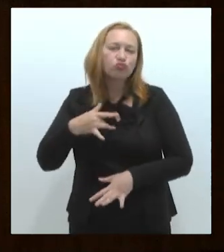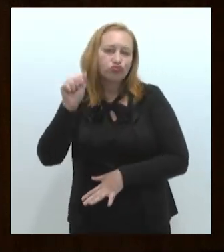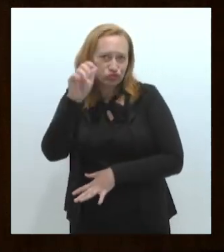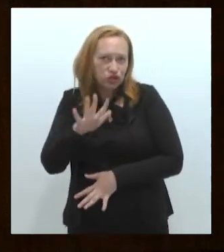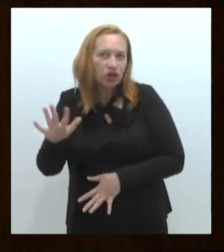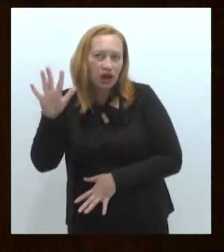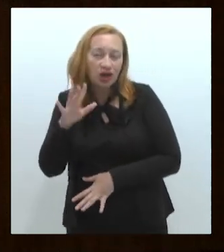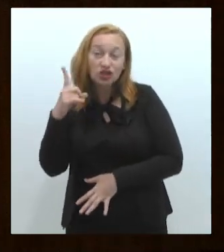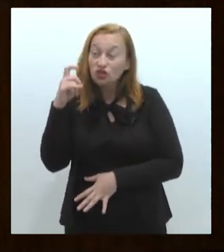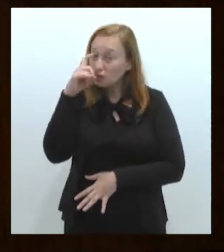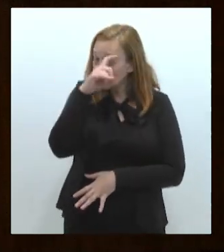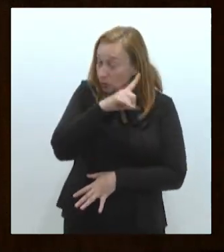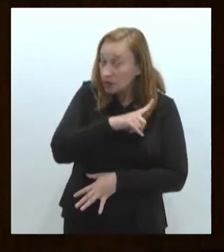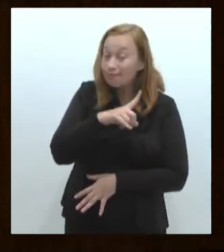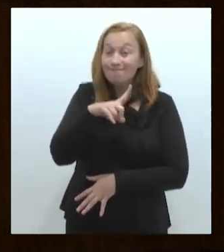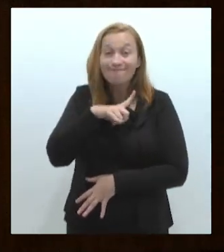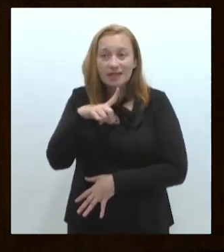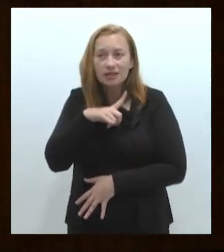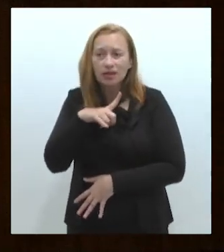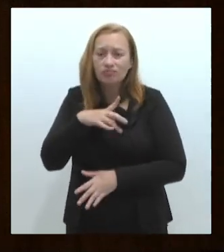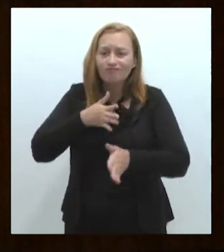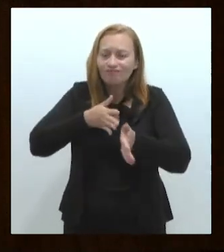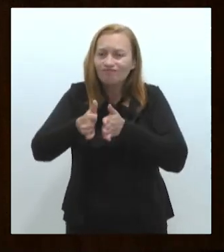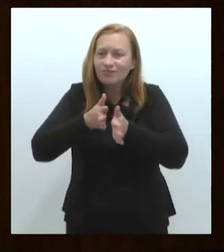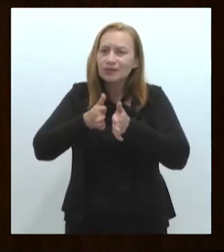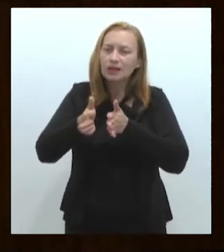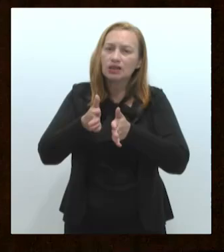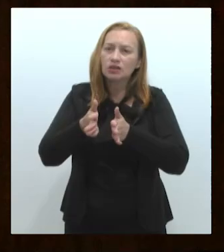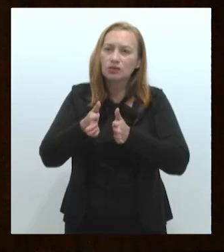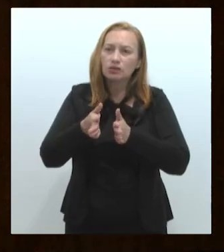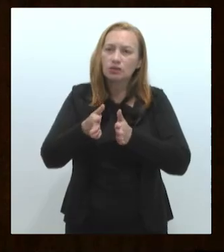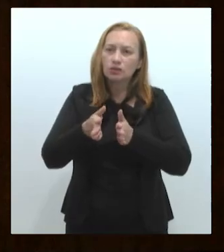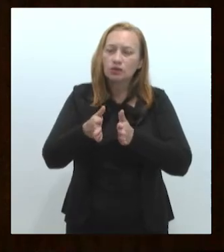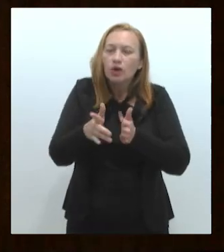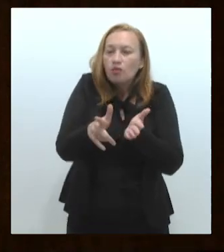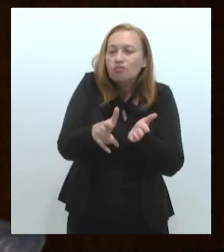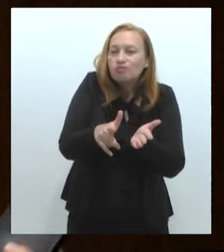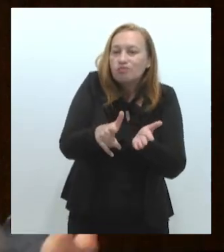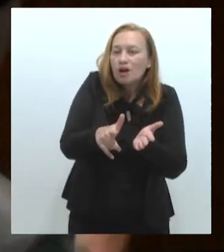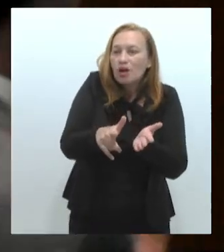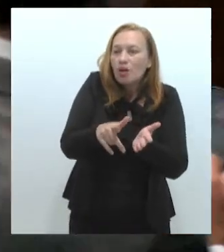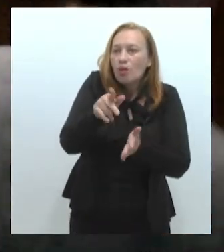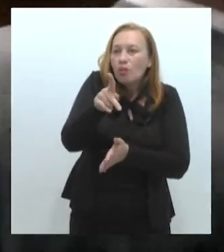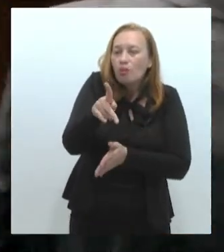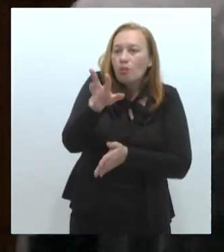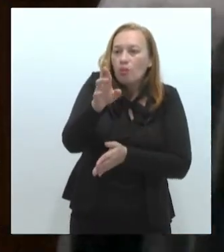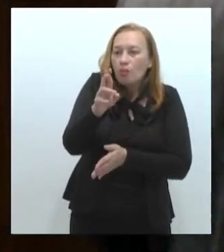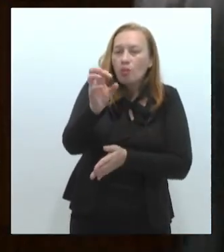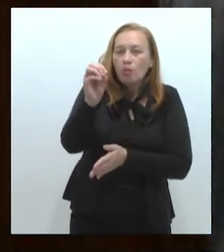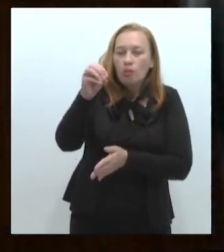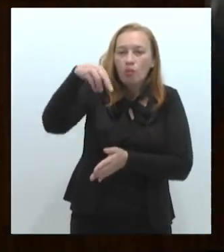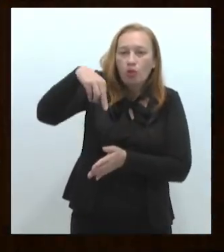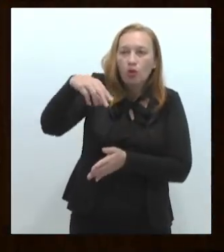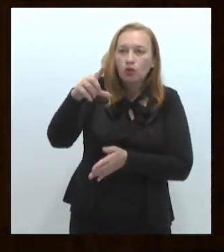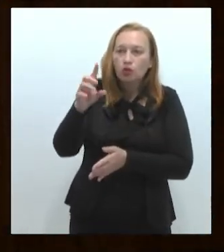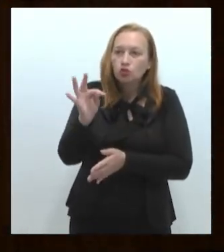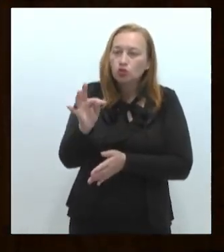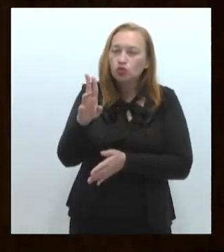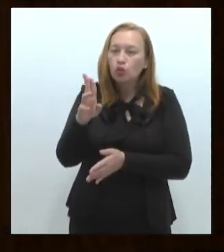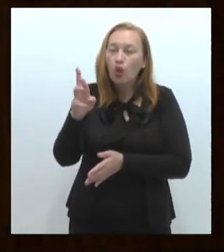A dificuldade que eles têm de ter acesso ao seu prontuário. Muitas vezes, quer para um acompanhamento